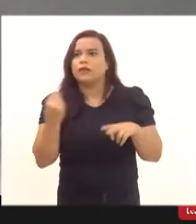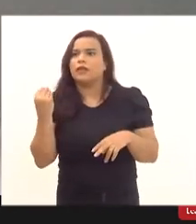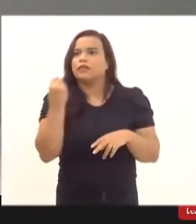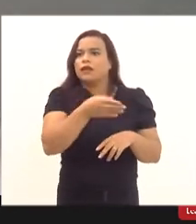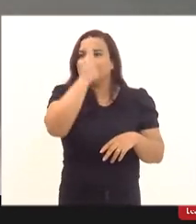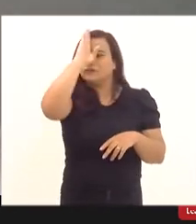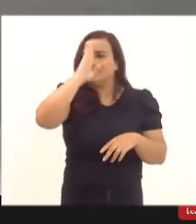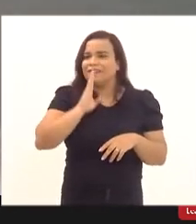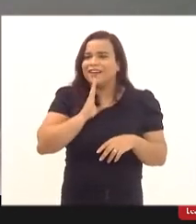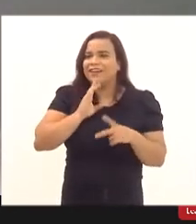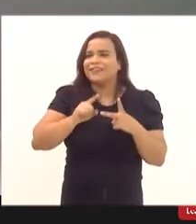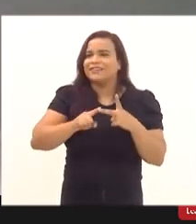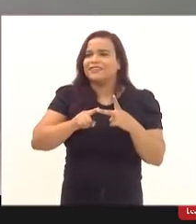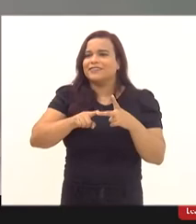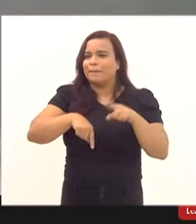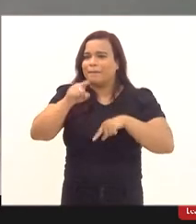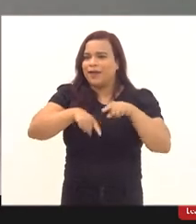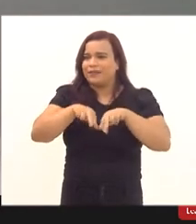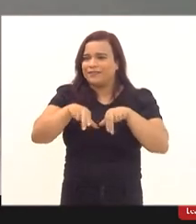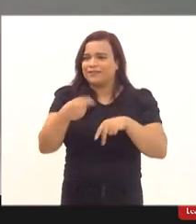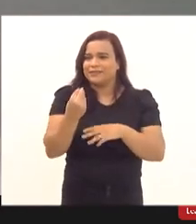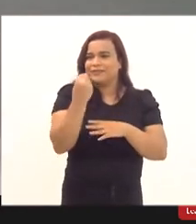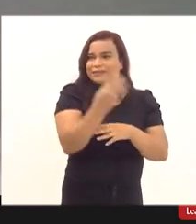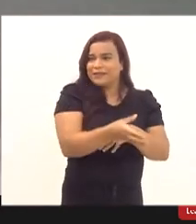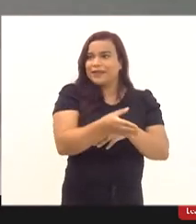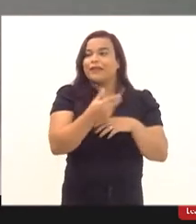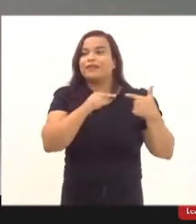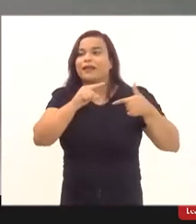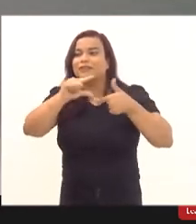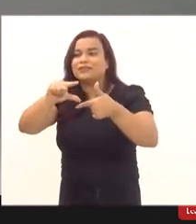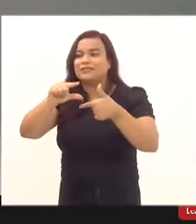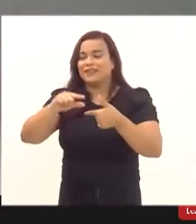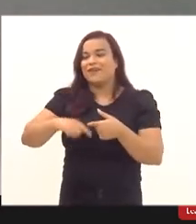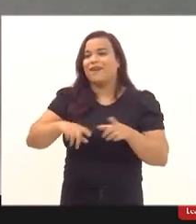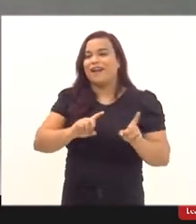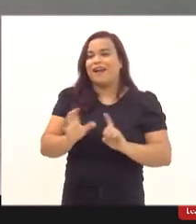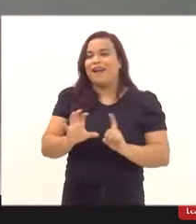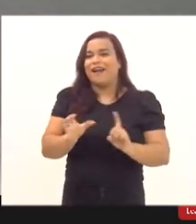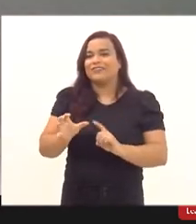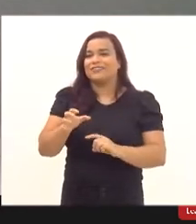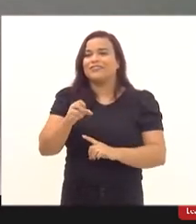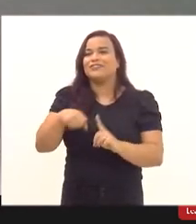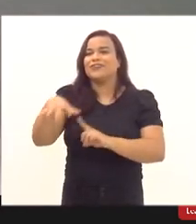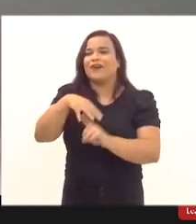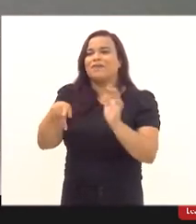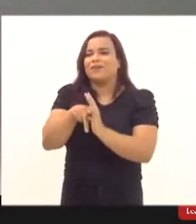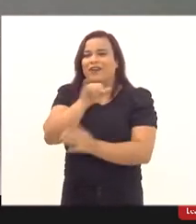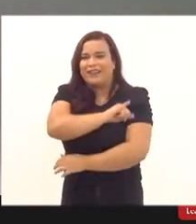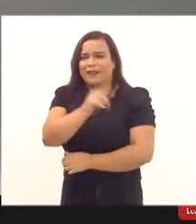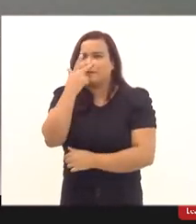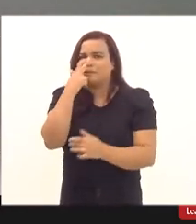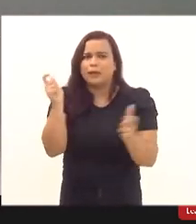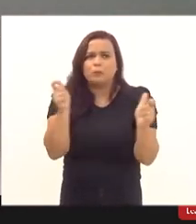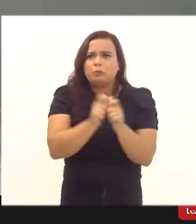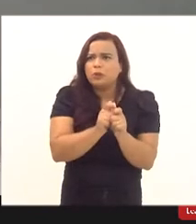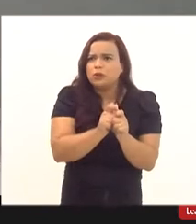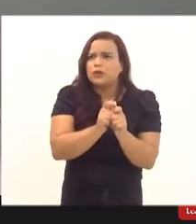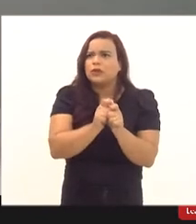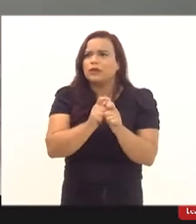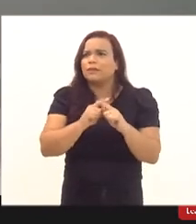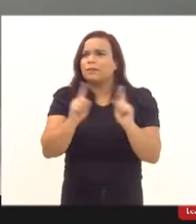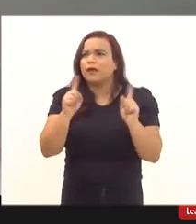equipamento a tradição da Rádio Sociedade do Rio de Janeiro tudo isso que parecia pequeno e alimento se